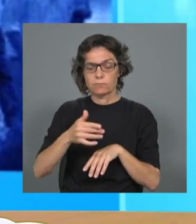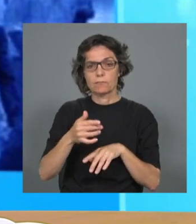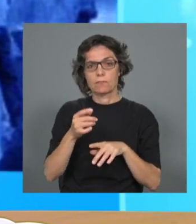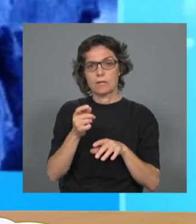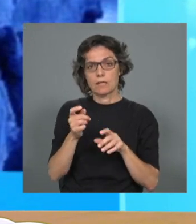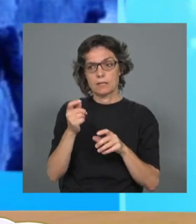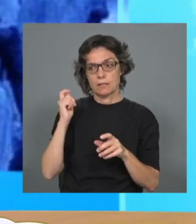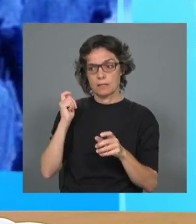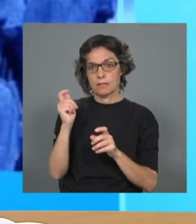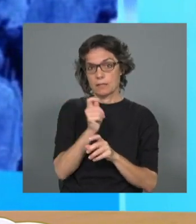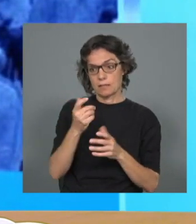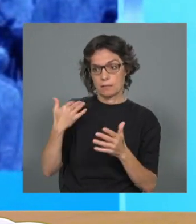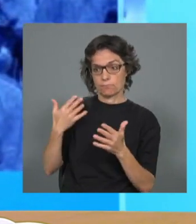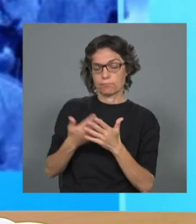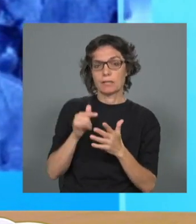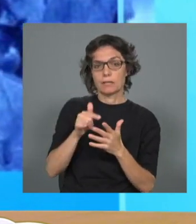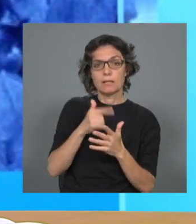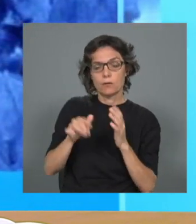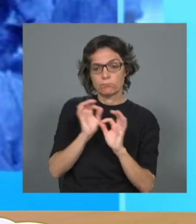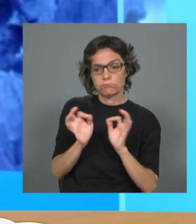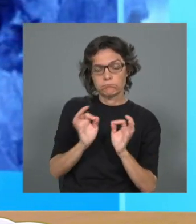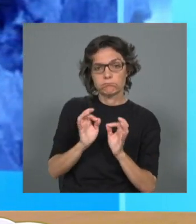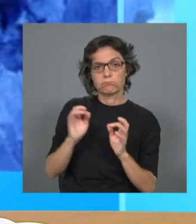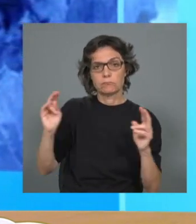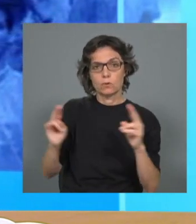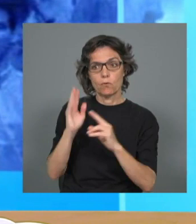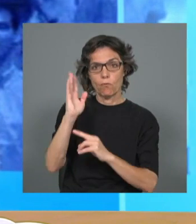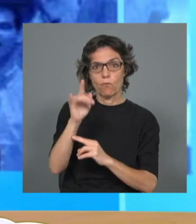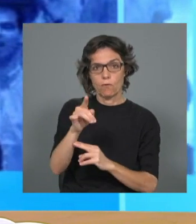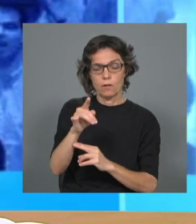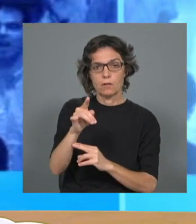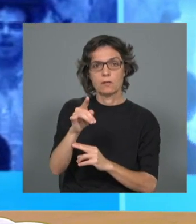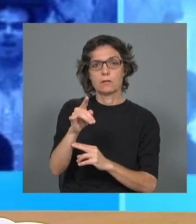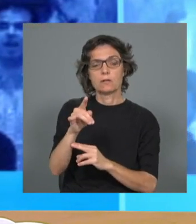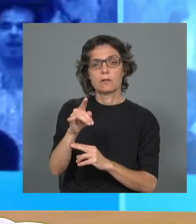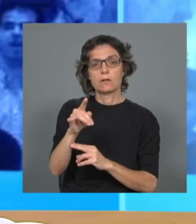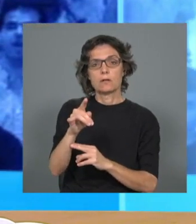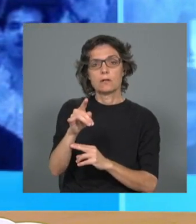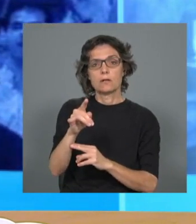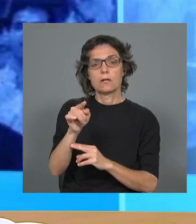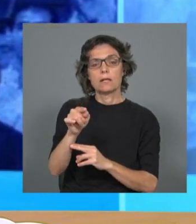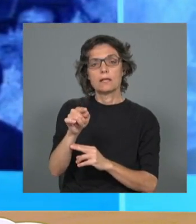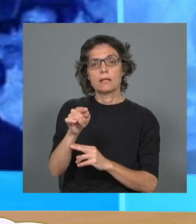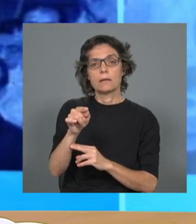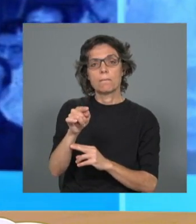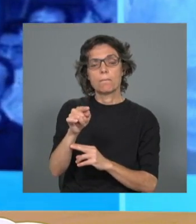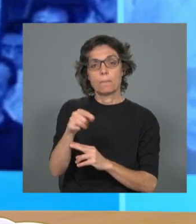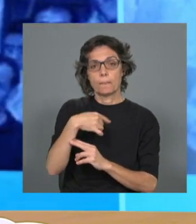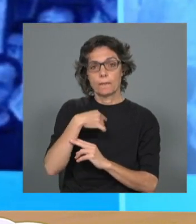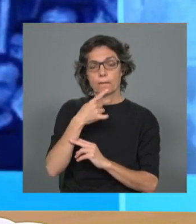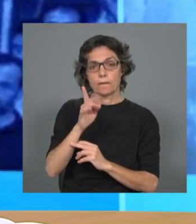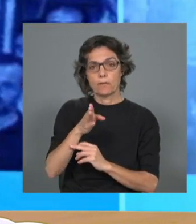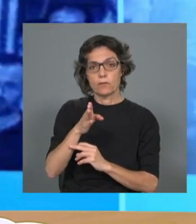têm decorrido, estamos em preparação deste congresso que, como disse, terá como